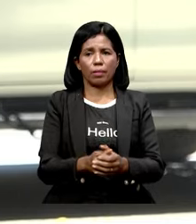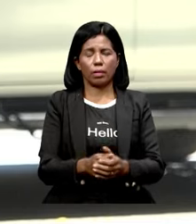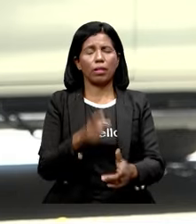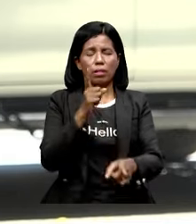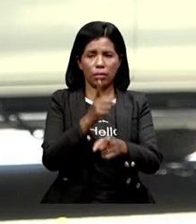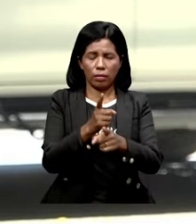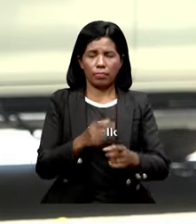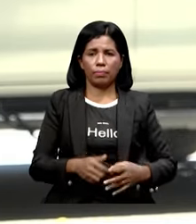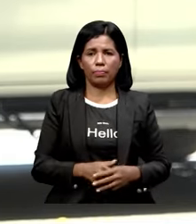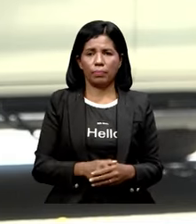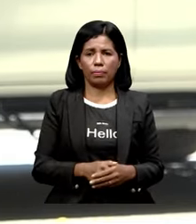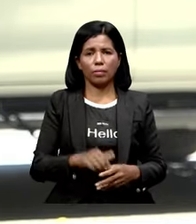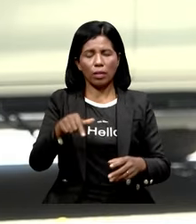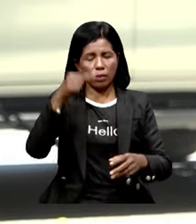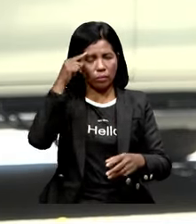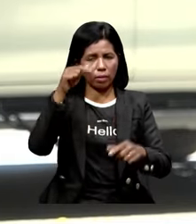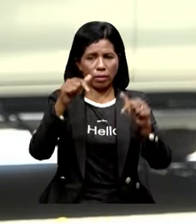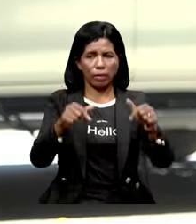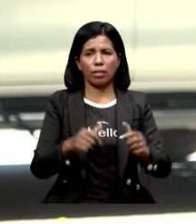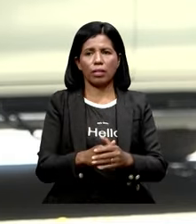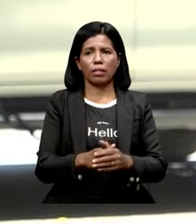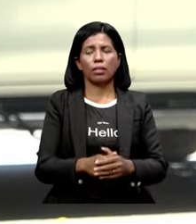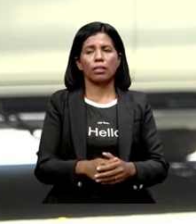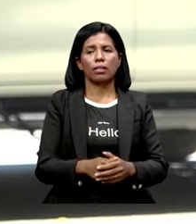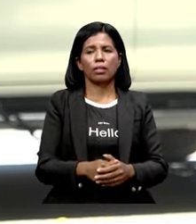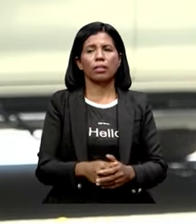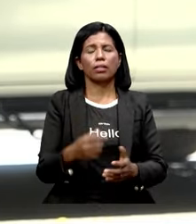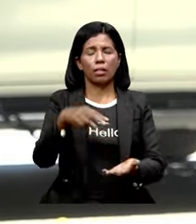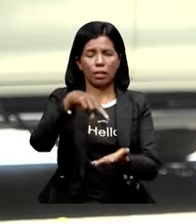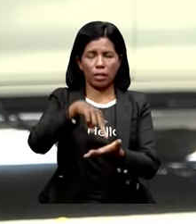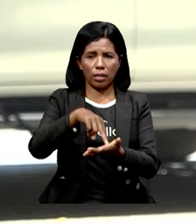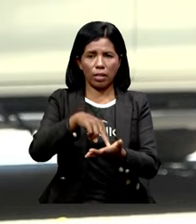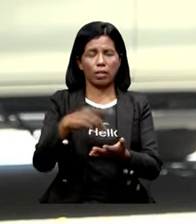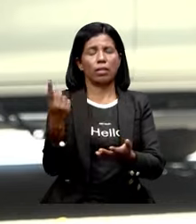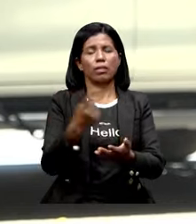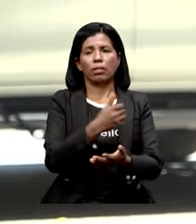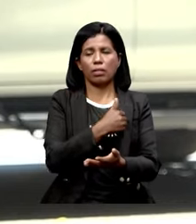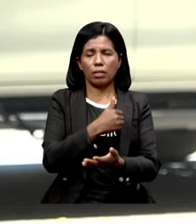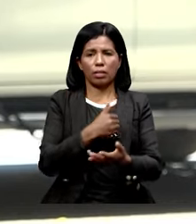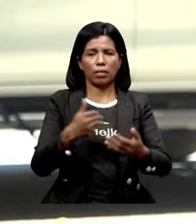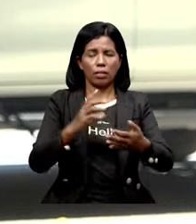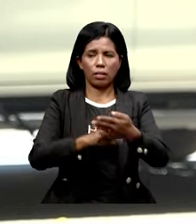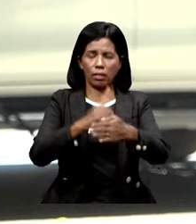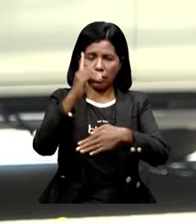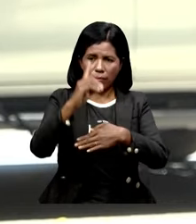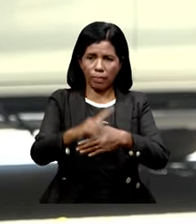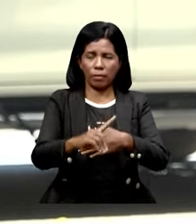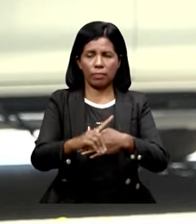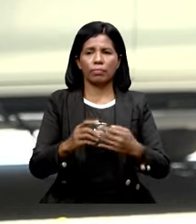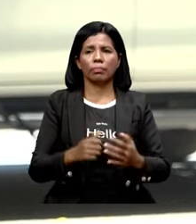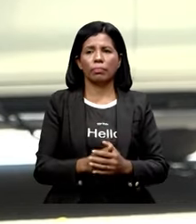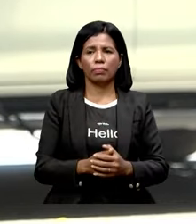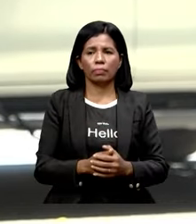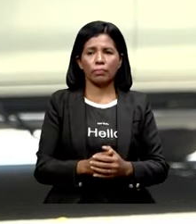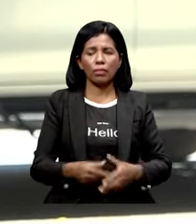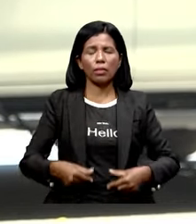ali. Governo de nós, sei, ali, Banco de Desenvolvimento,